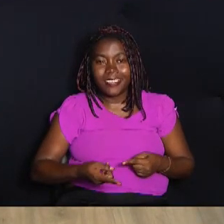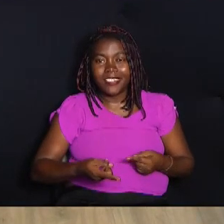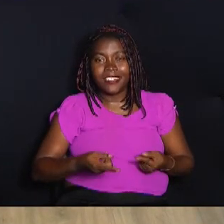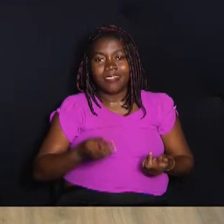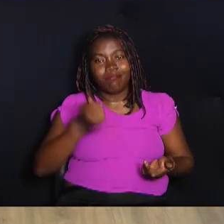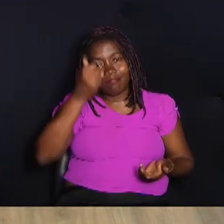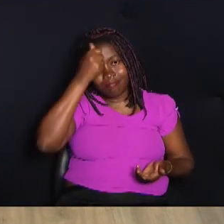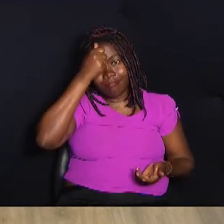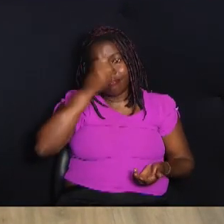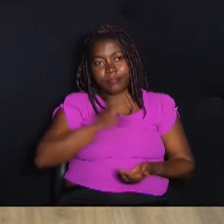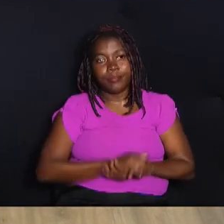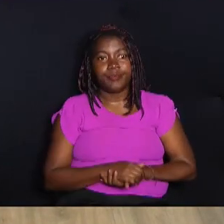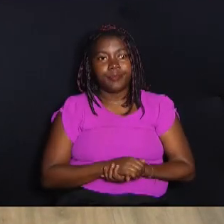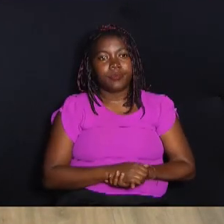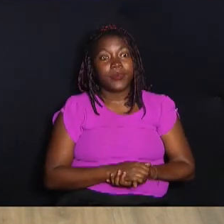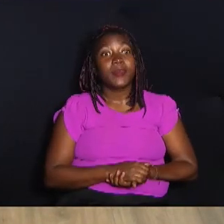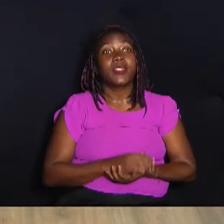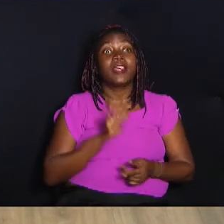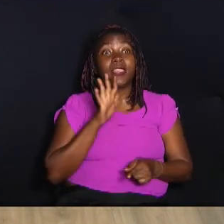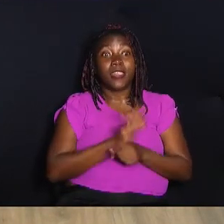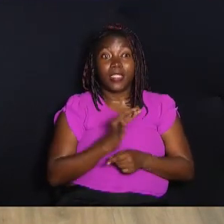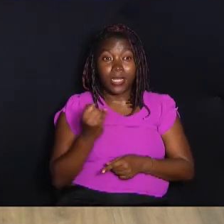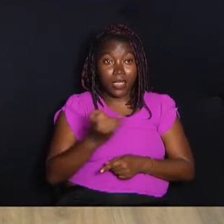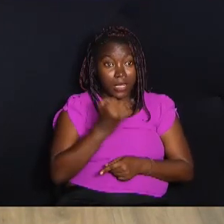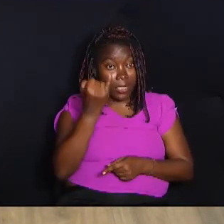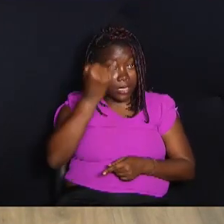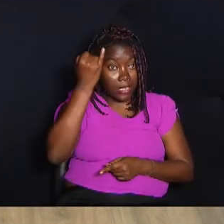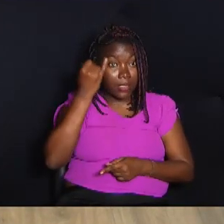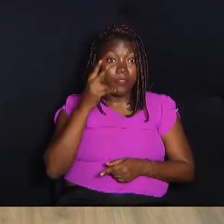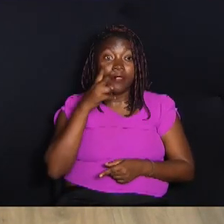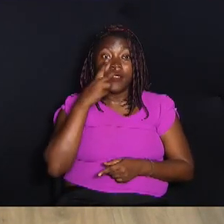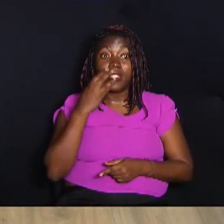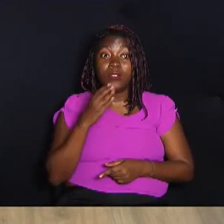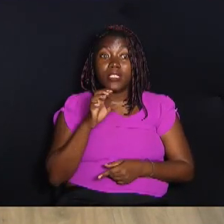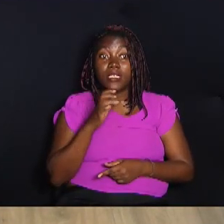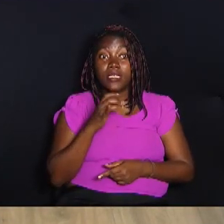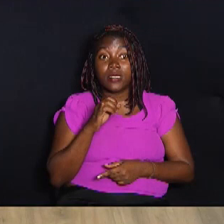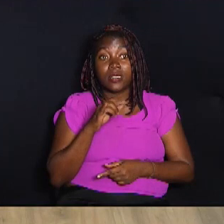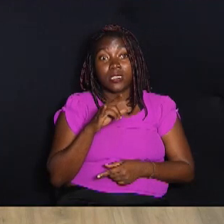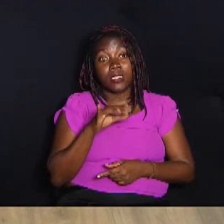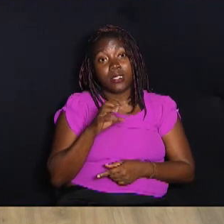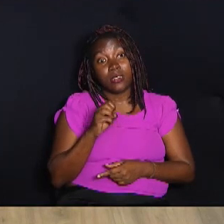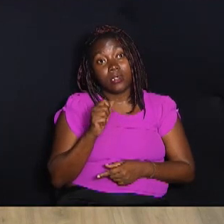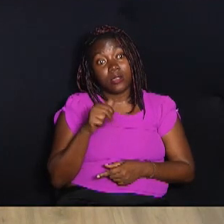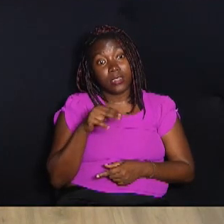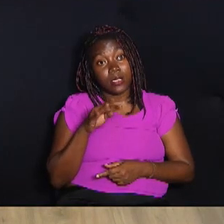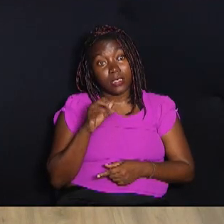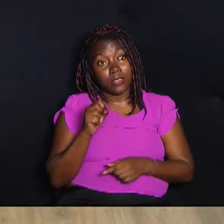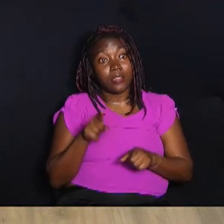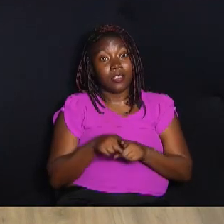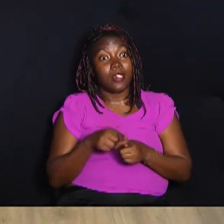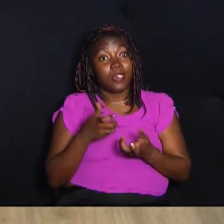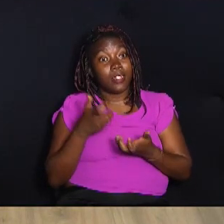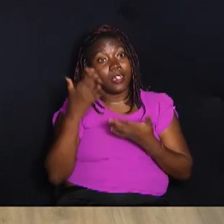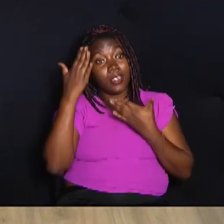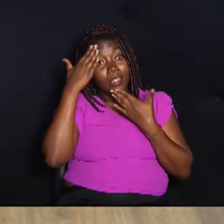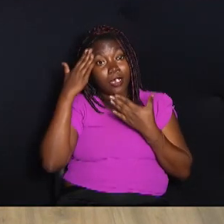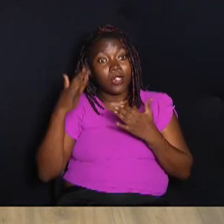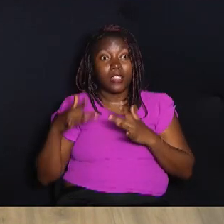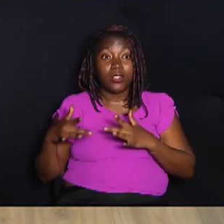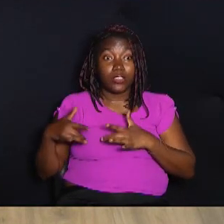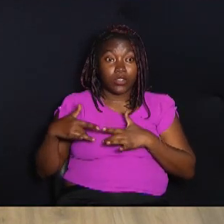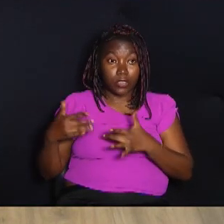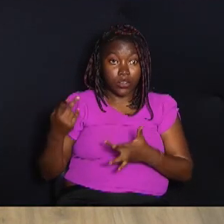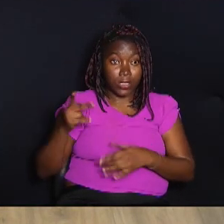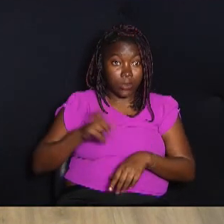remédio. Ótimo, contribuição importantíssima. Vereador Cecílio Santos, também quero agradecer a disponibilidade do